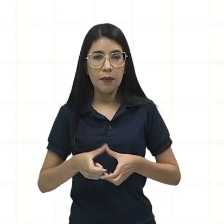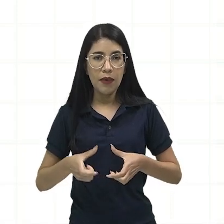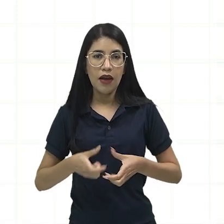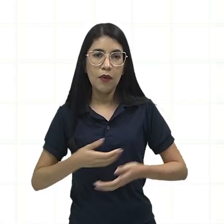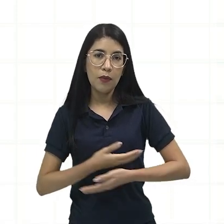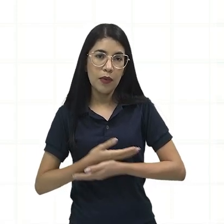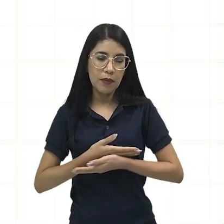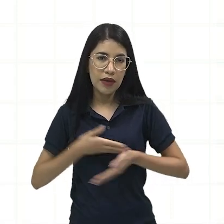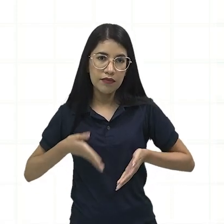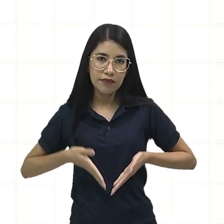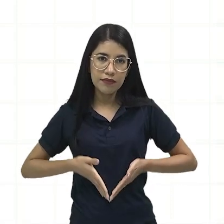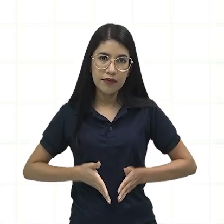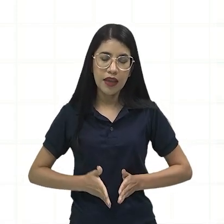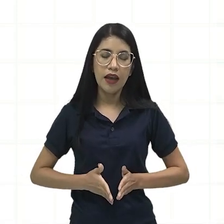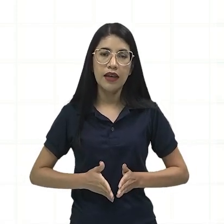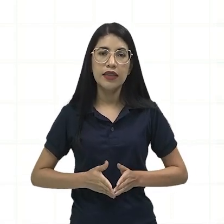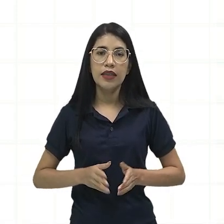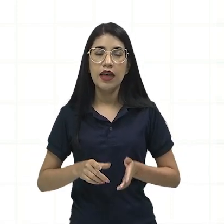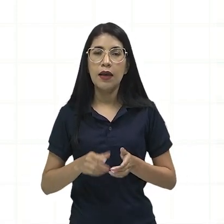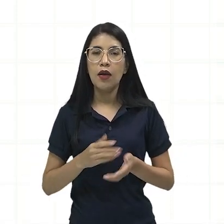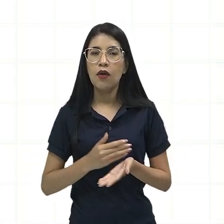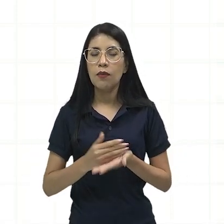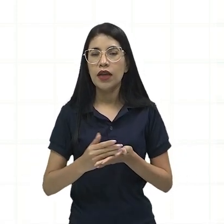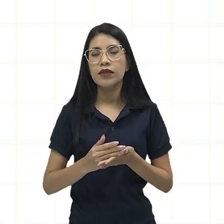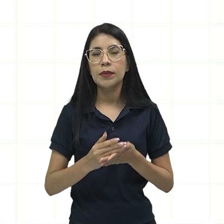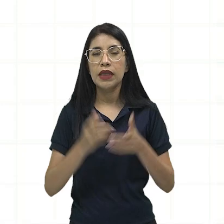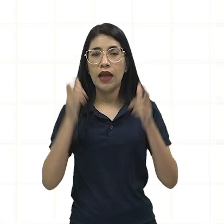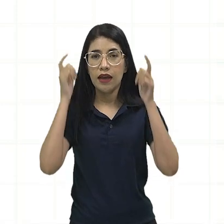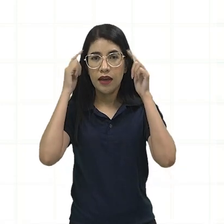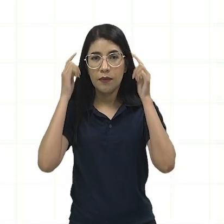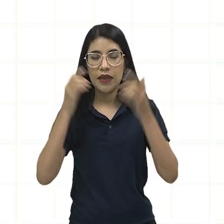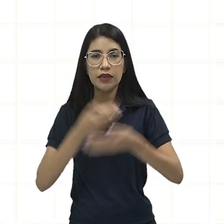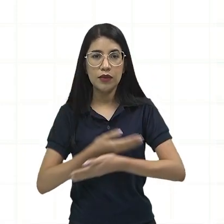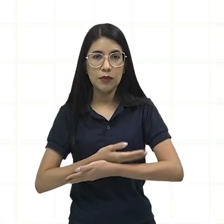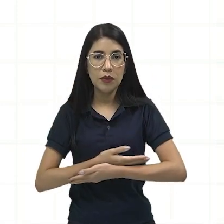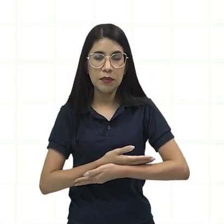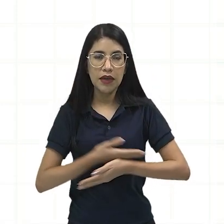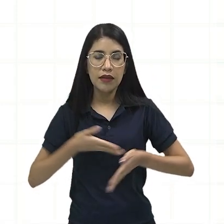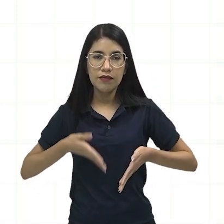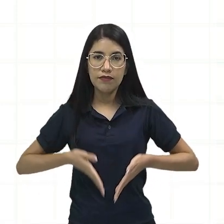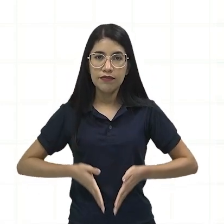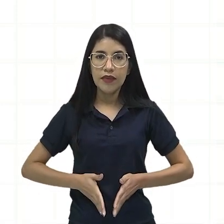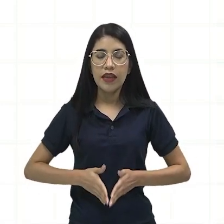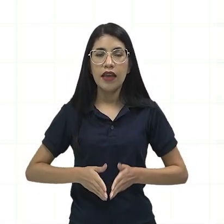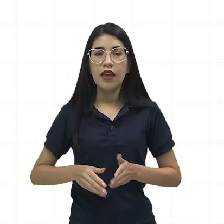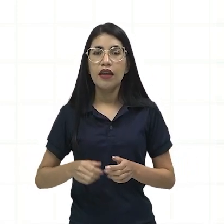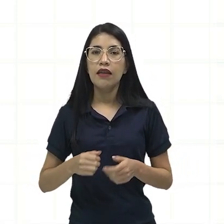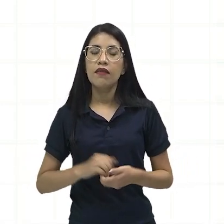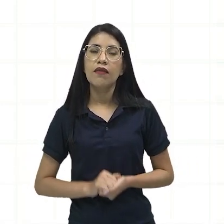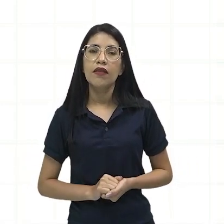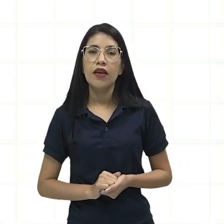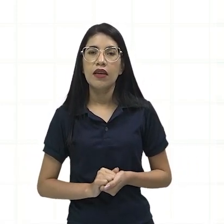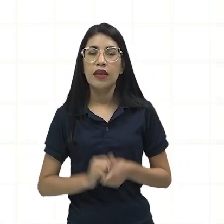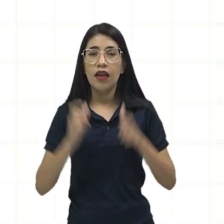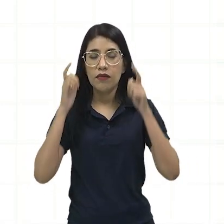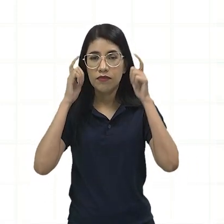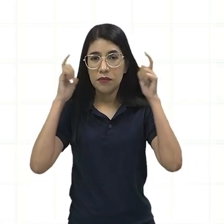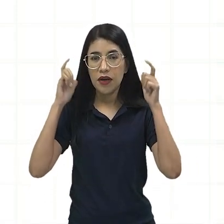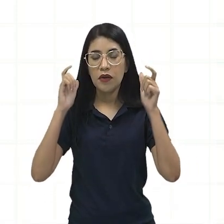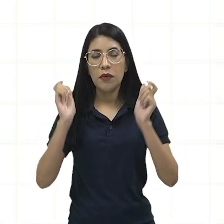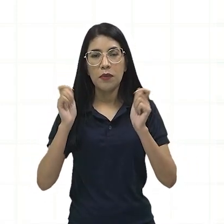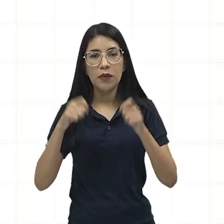sai, começando pela cabeça. Diga-se de passagem, a cabeça é a parte mais larga, né,